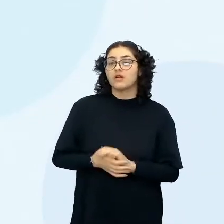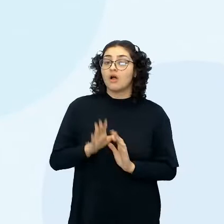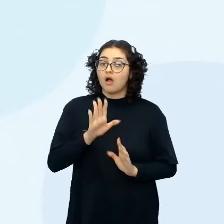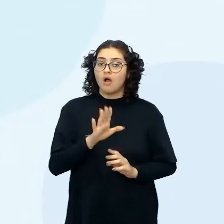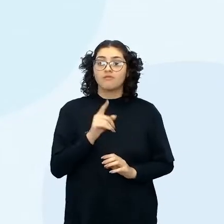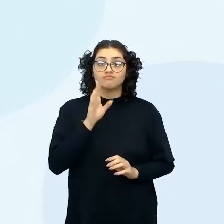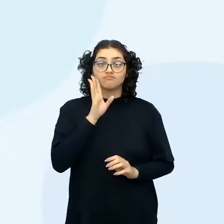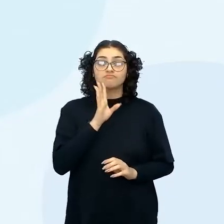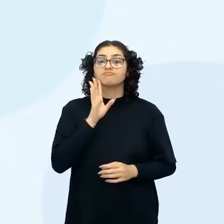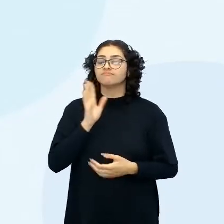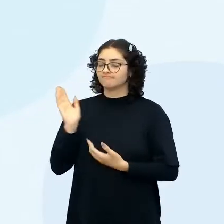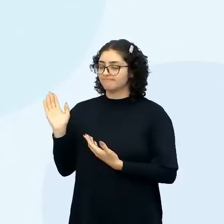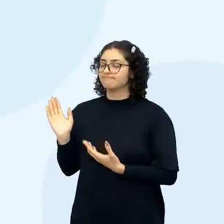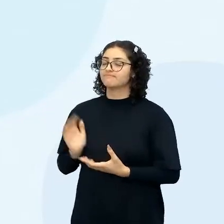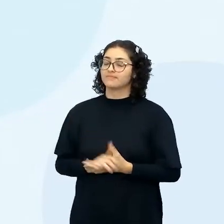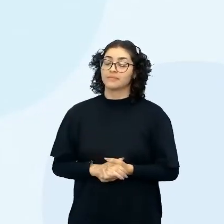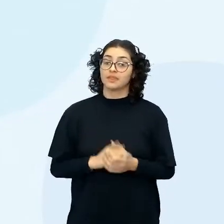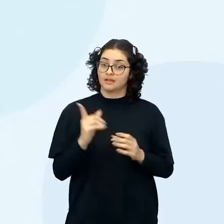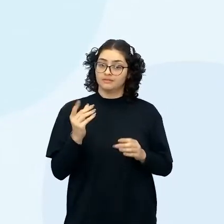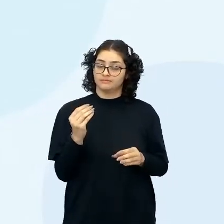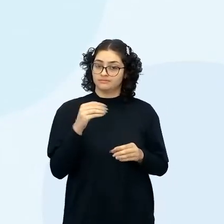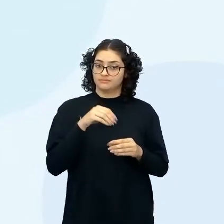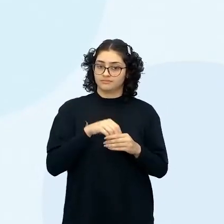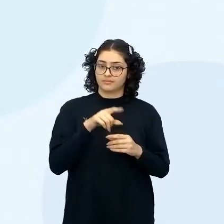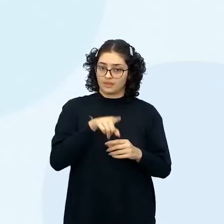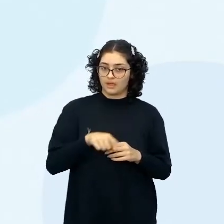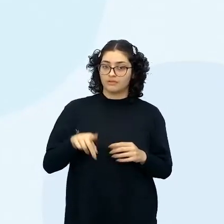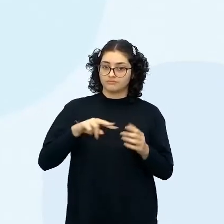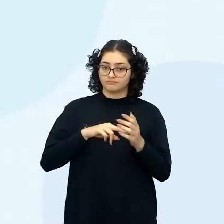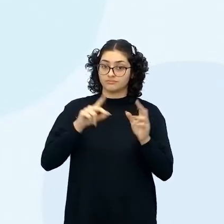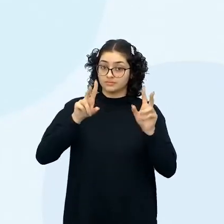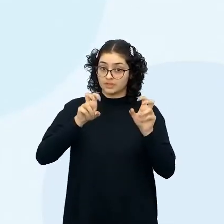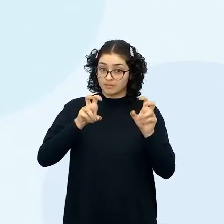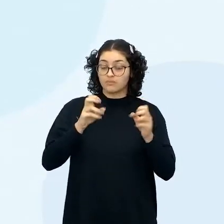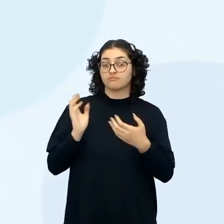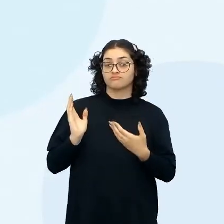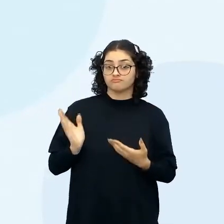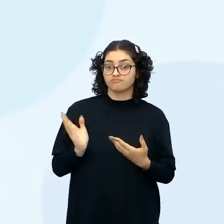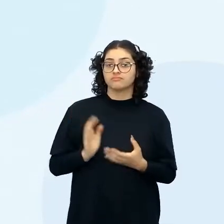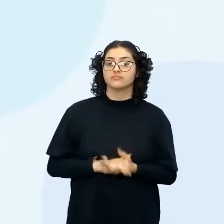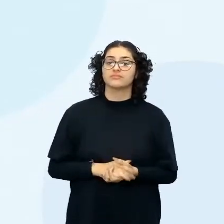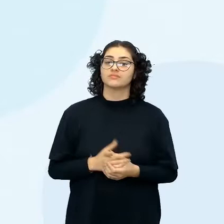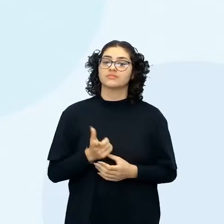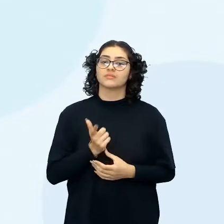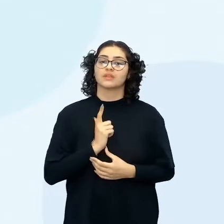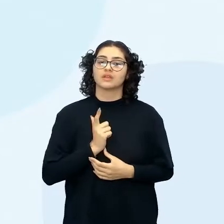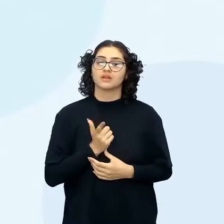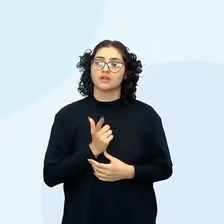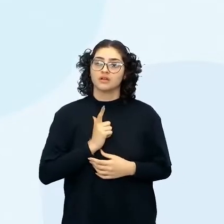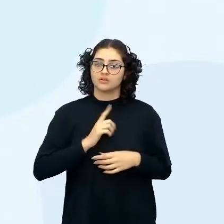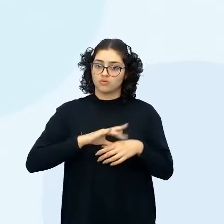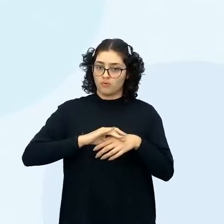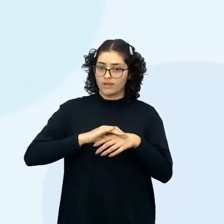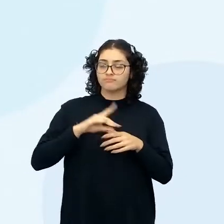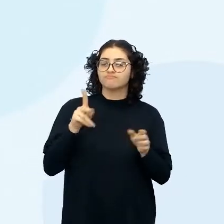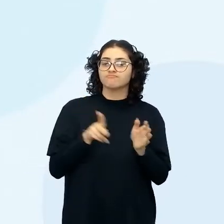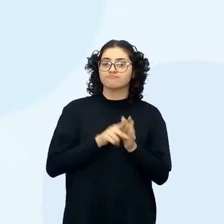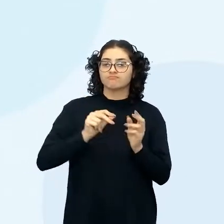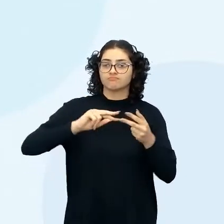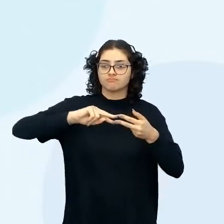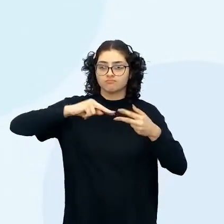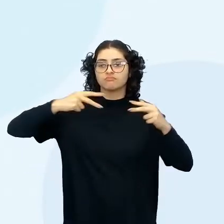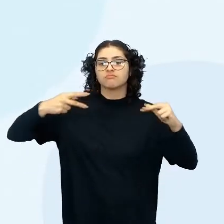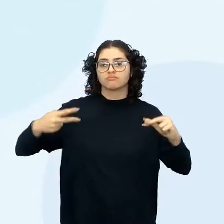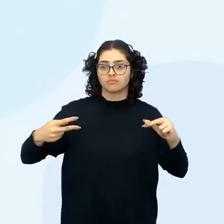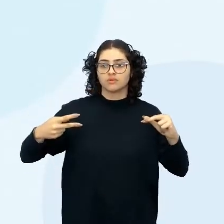mais interessante, né? Dentro da definição, então, de anemia falciforme, a gente tem que é uma doença hereditária, que apresenta